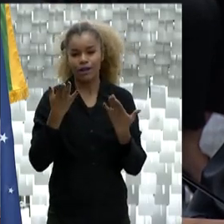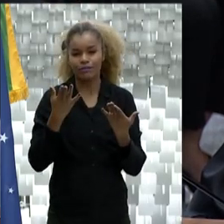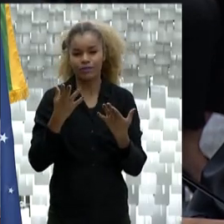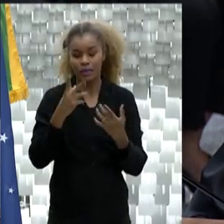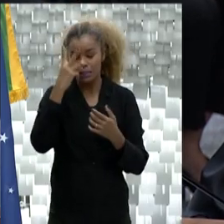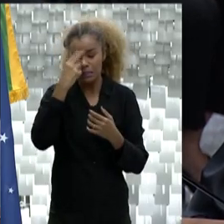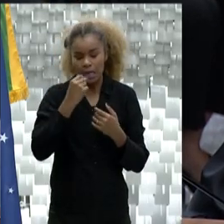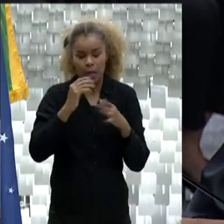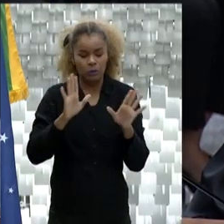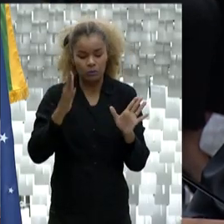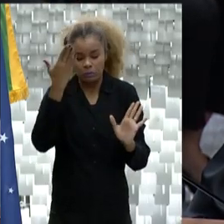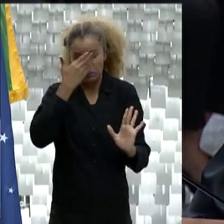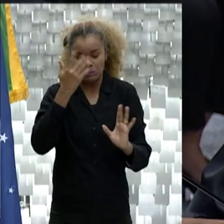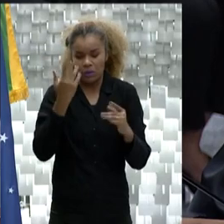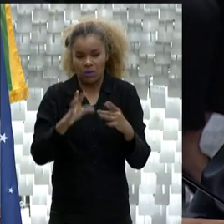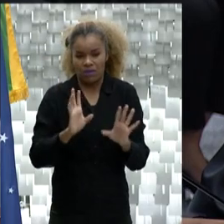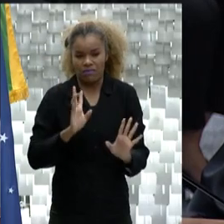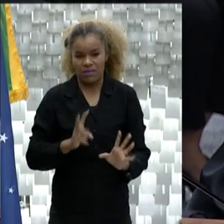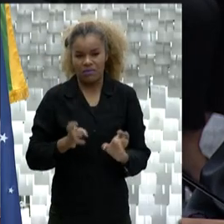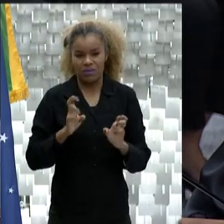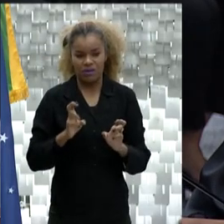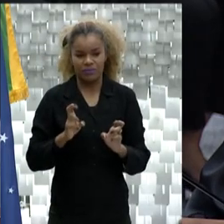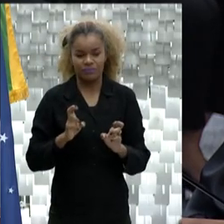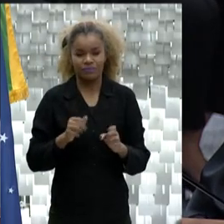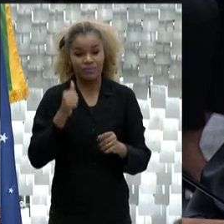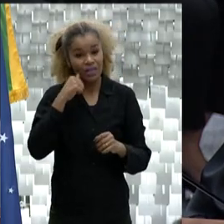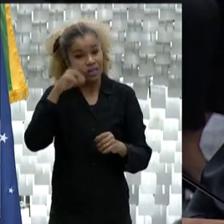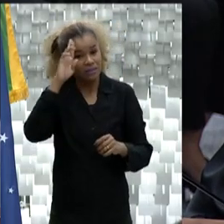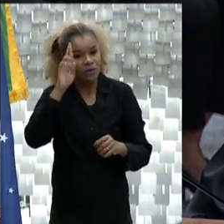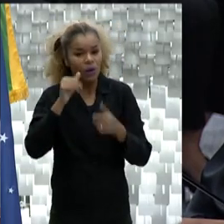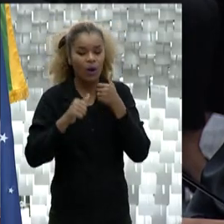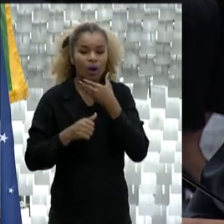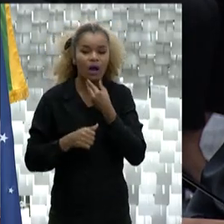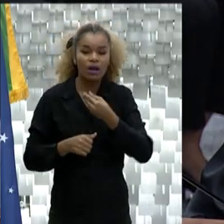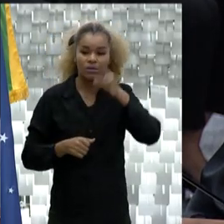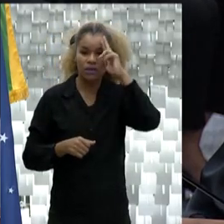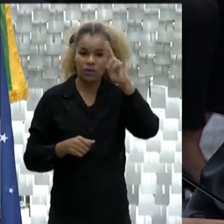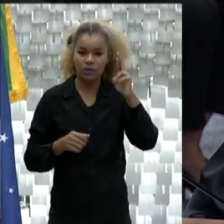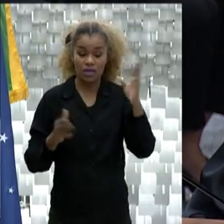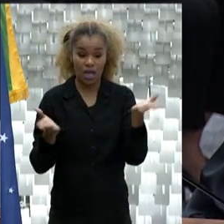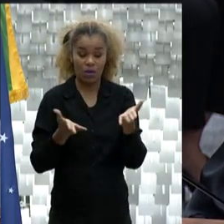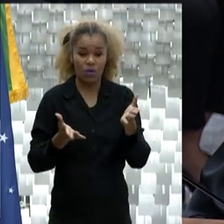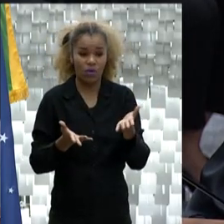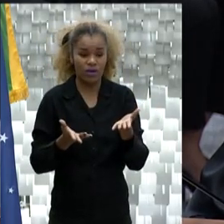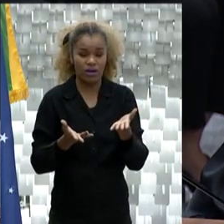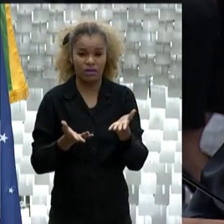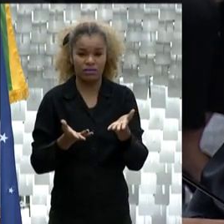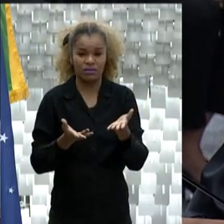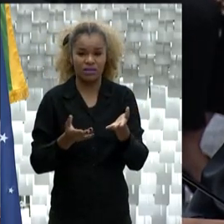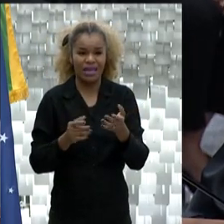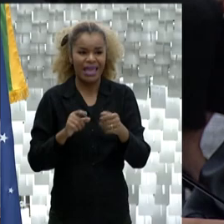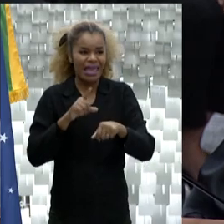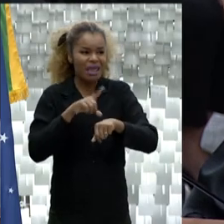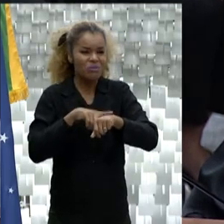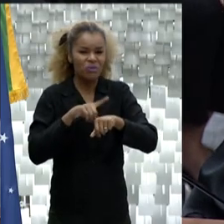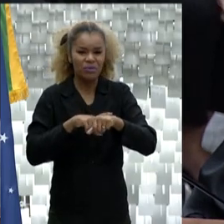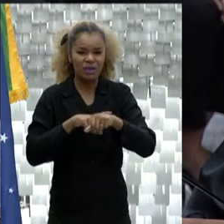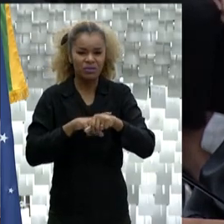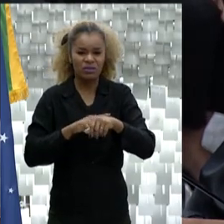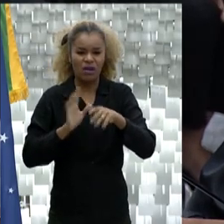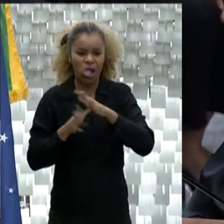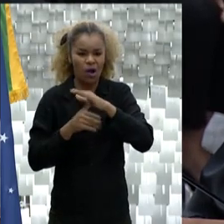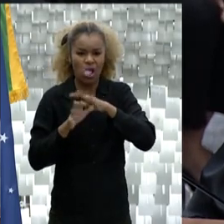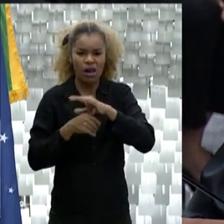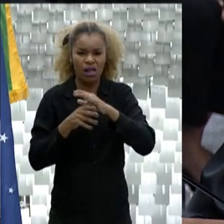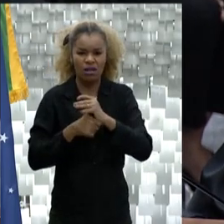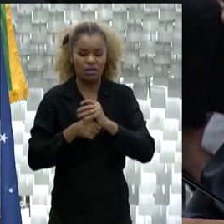Senhoras e senhores, em tempo de corrupção endêmica, de creptocracia, de busca